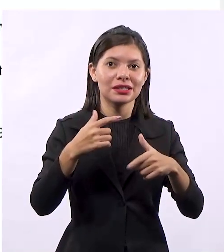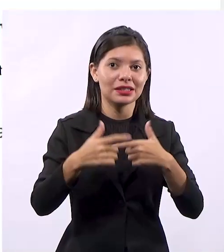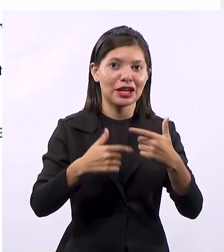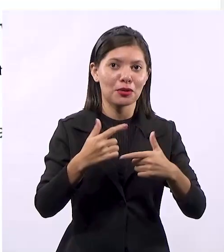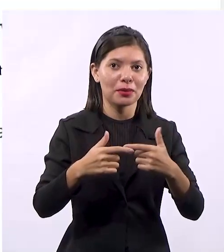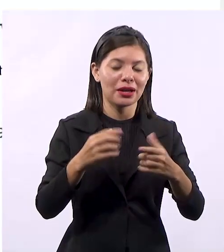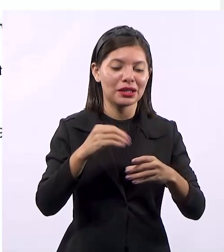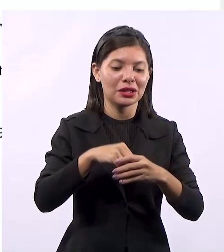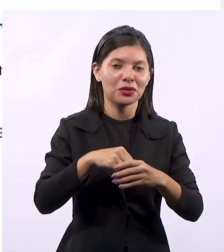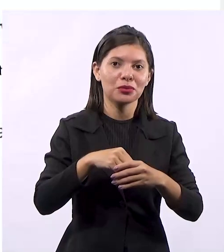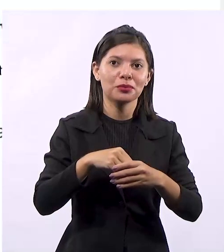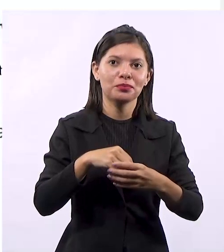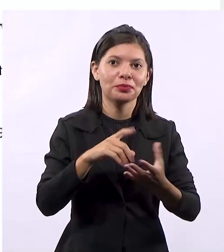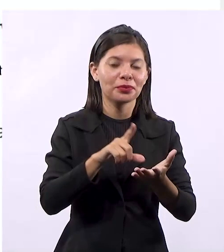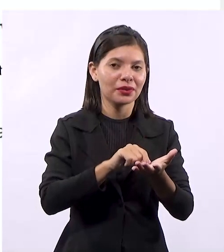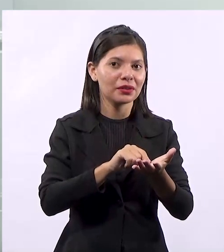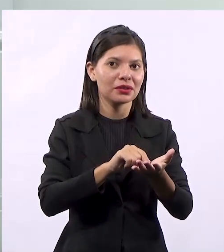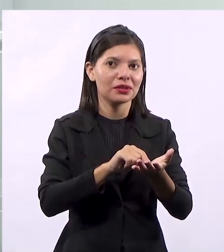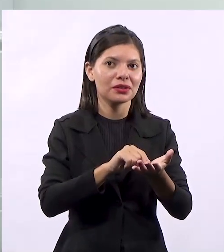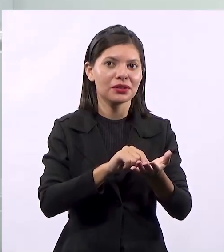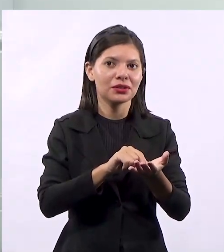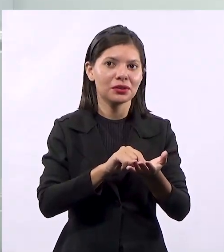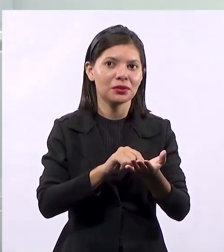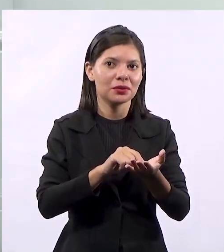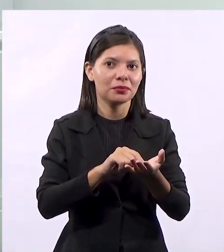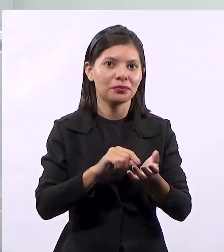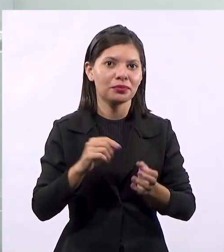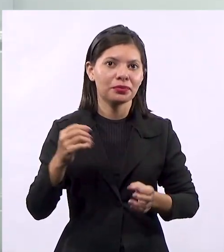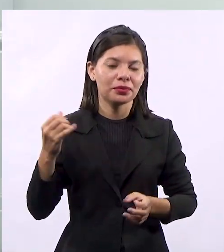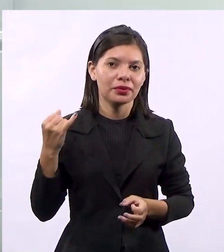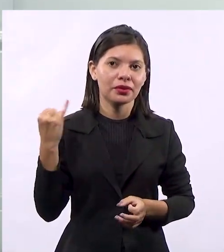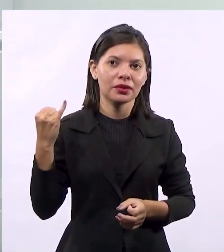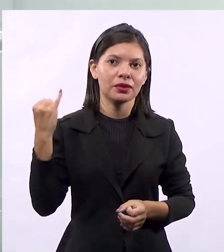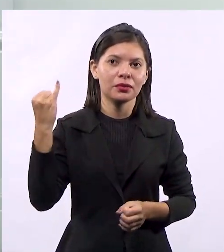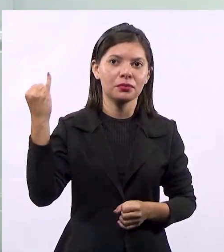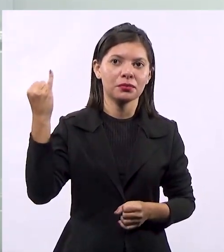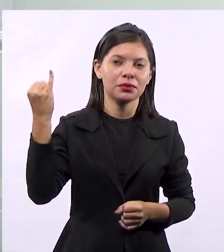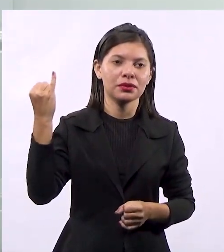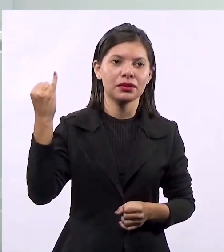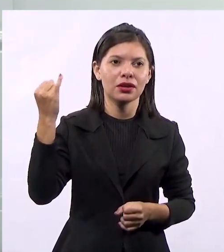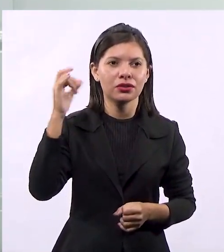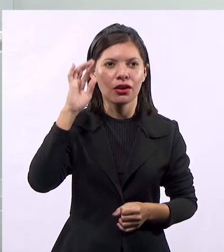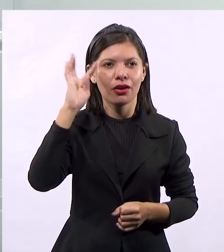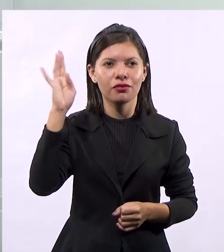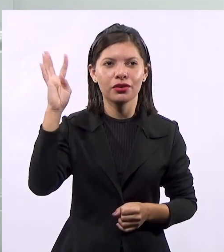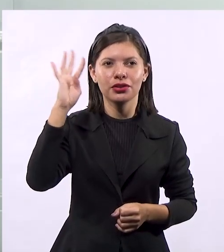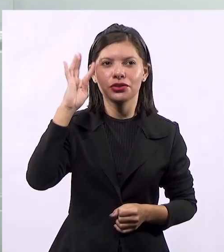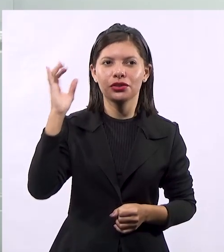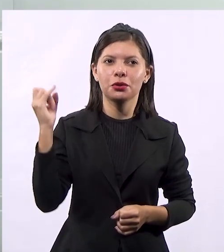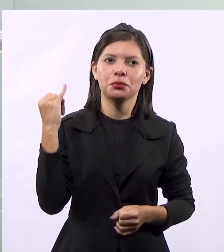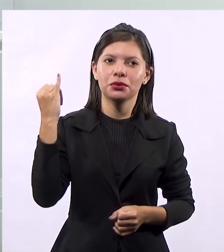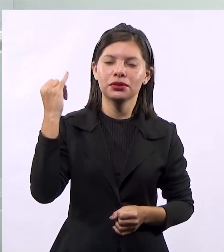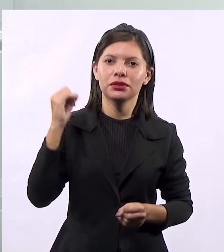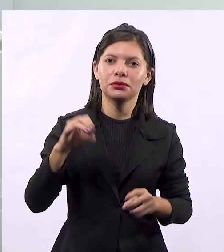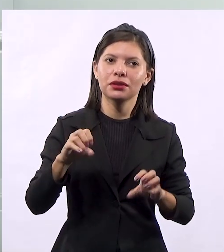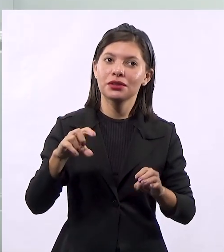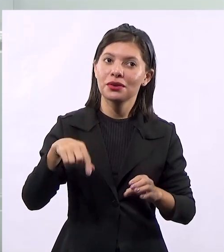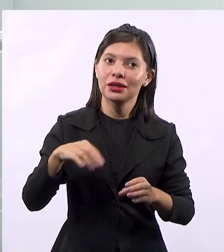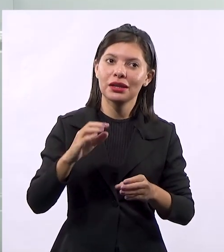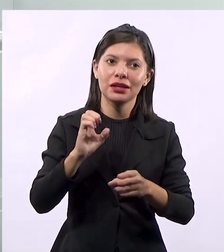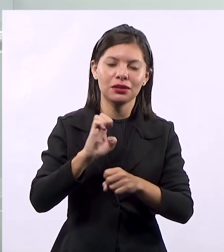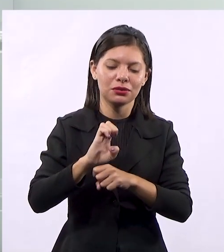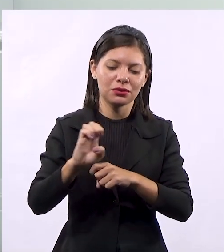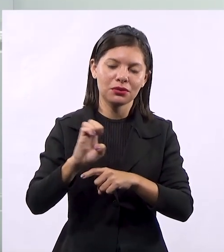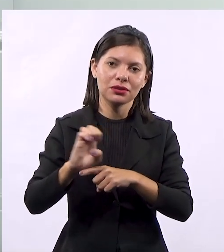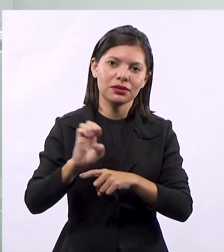educação. E chegamos. Pois é, só lá no 206 que a educação está trabalhada. A gente pode